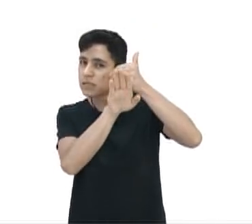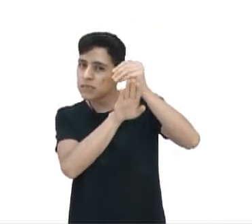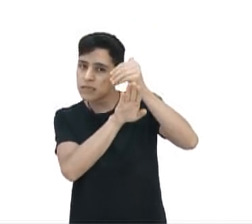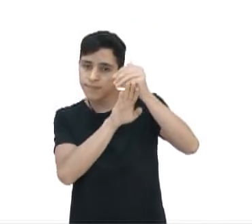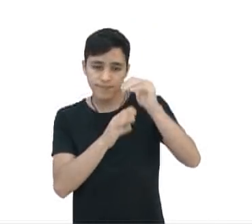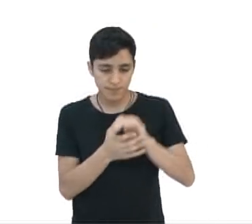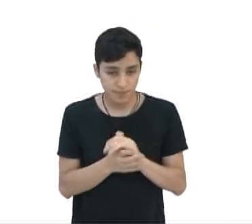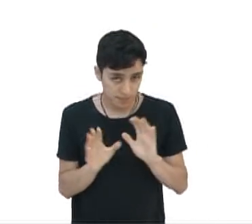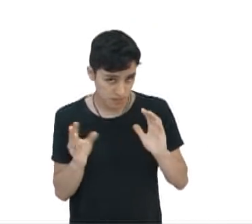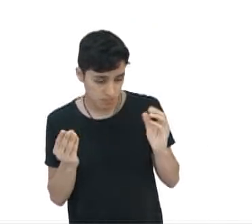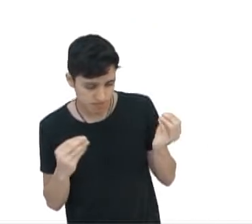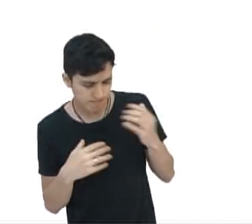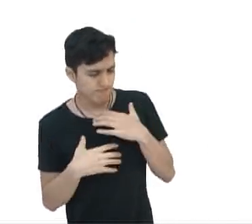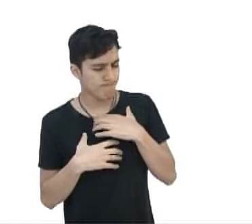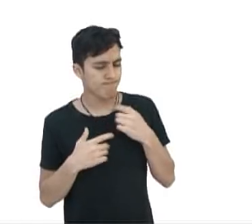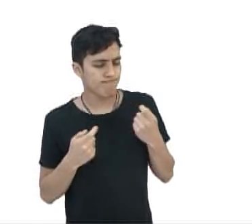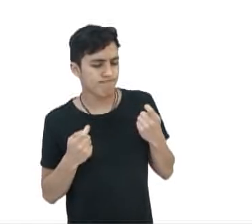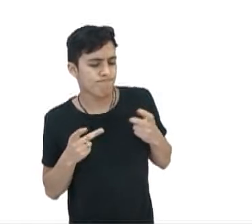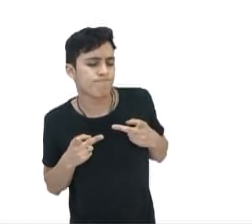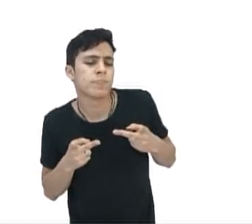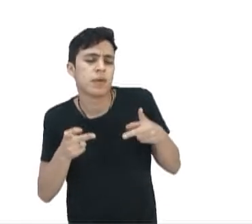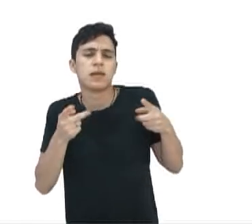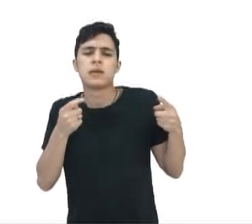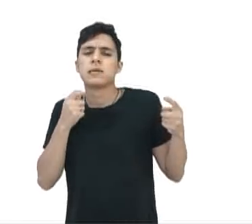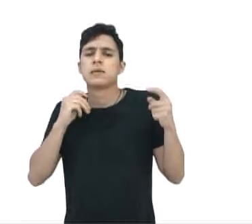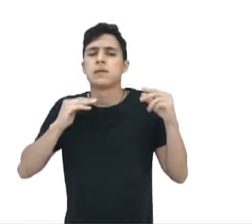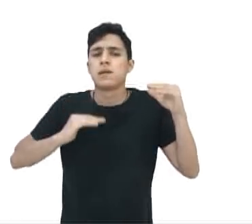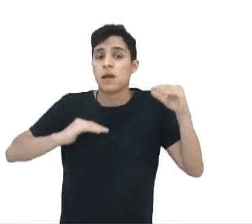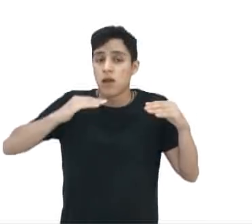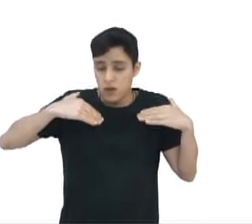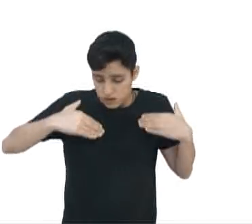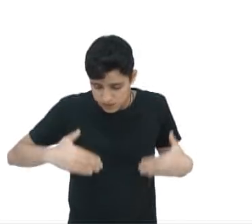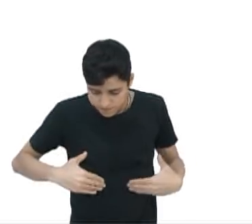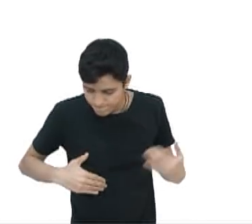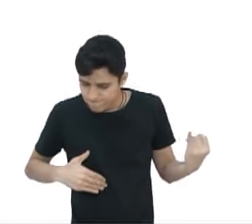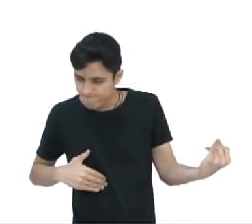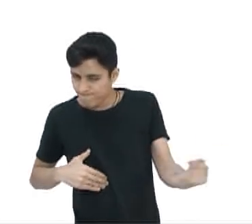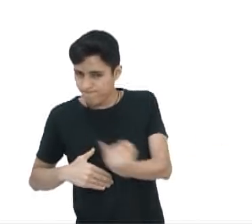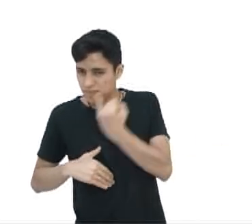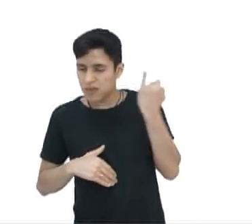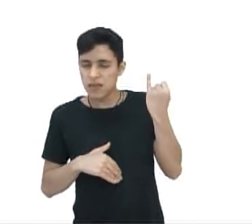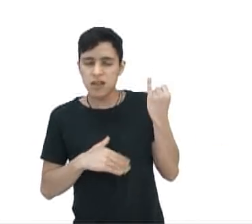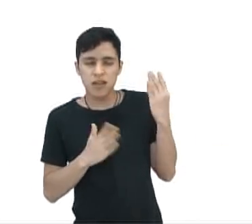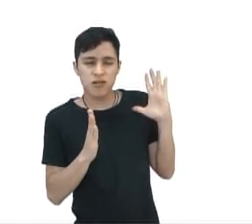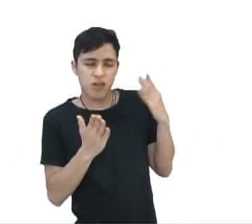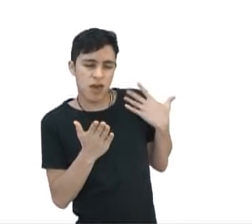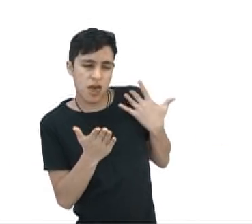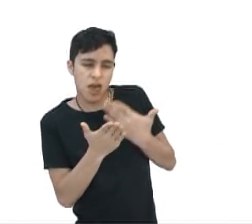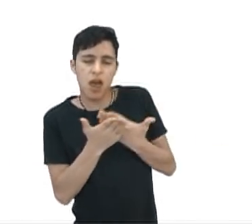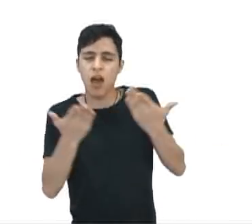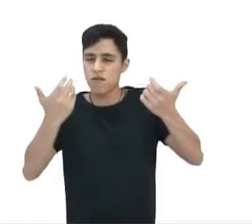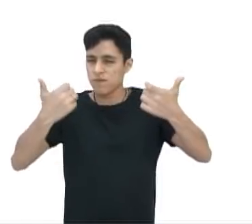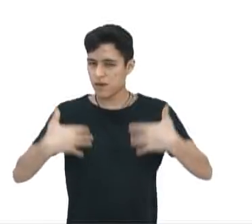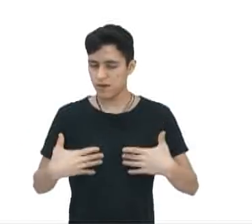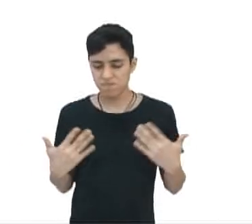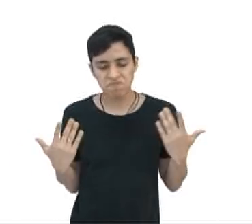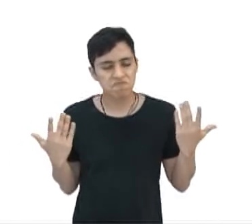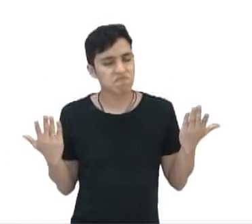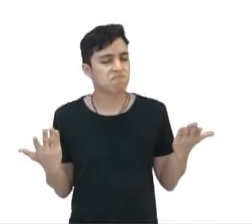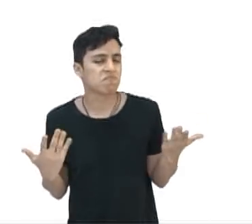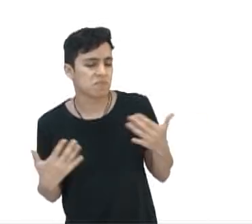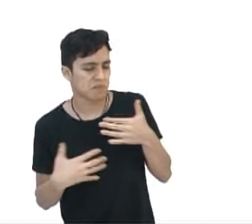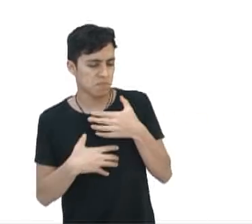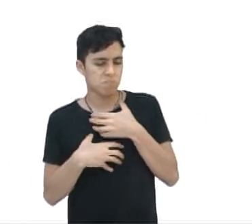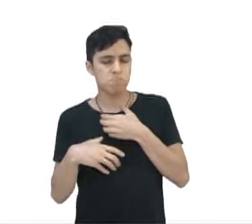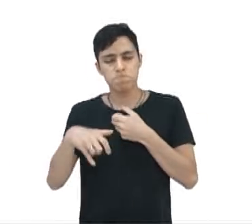essa homeostase, esse equilíbrio corporal tão importante que a gente viu ao longo dessa aula, quais são os